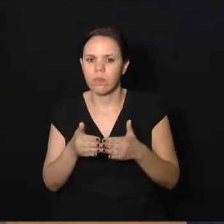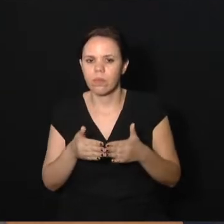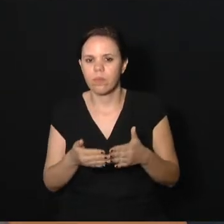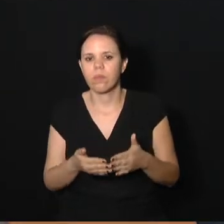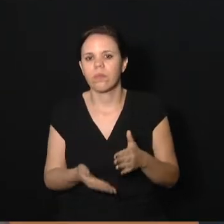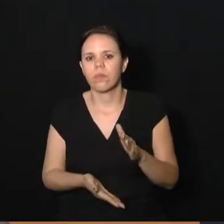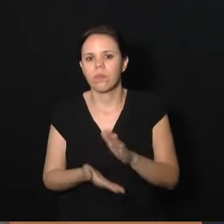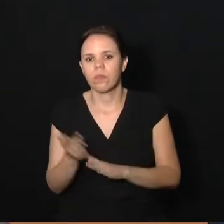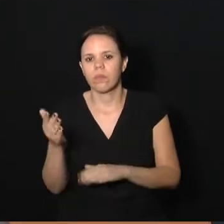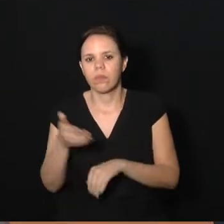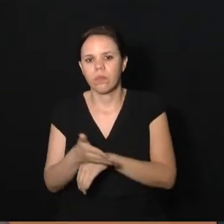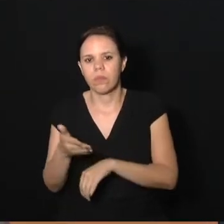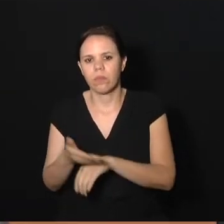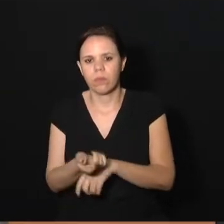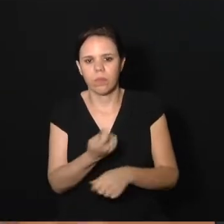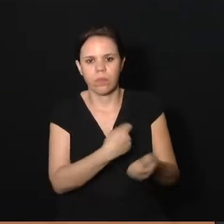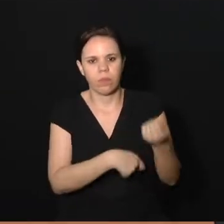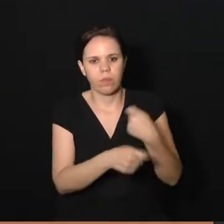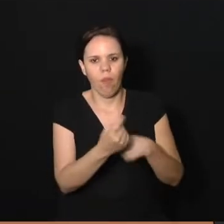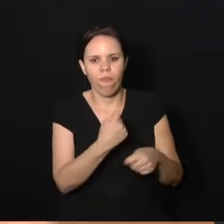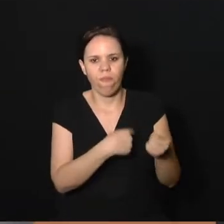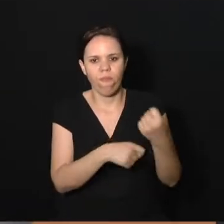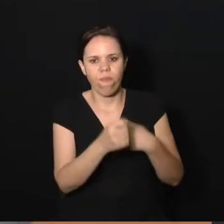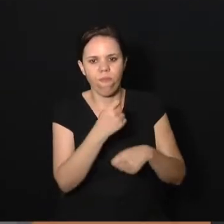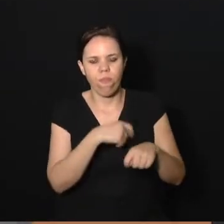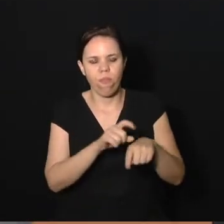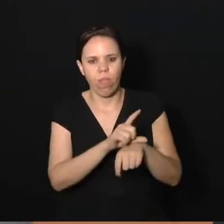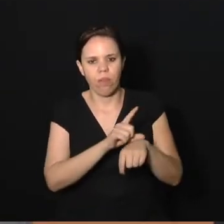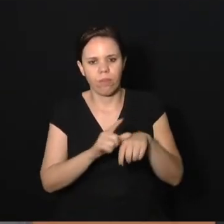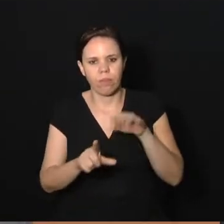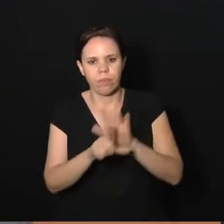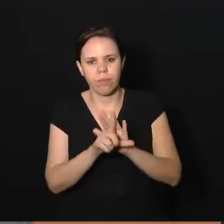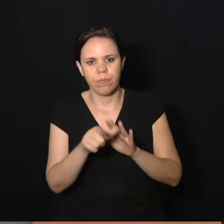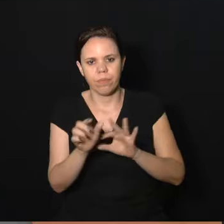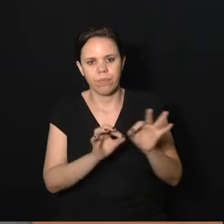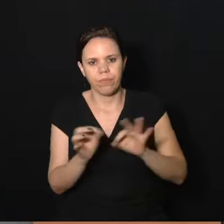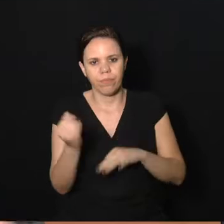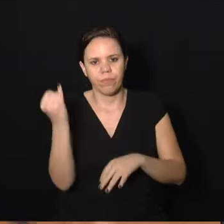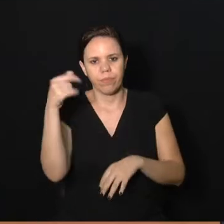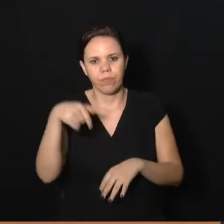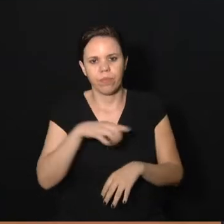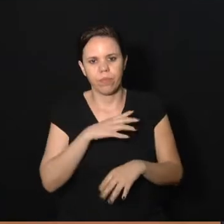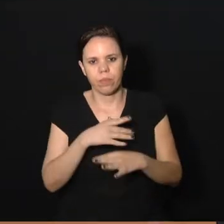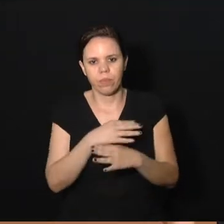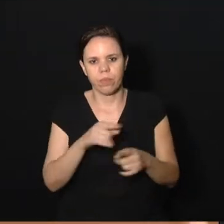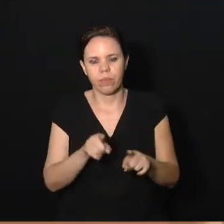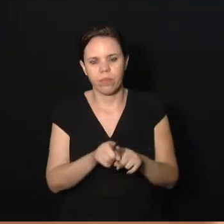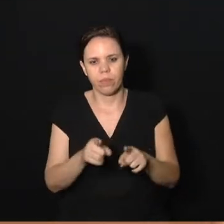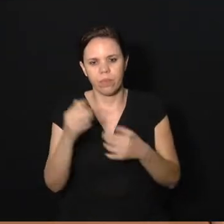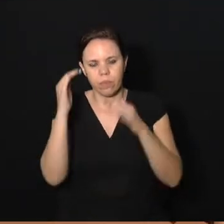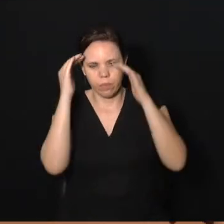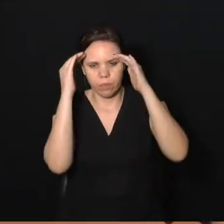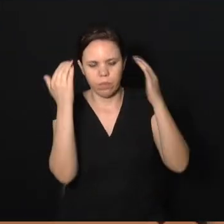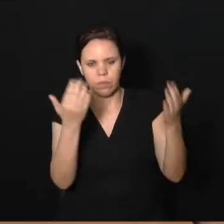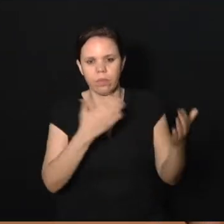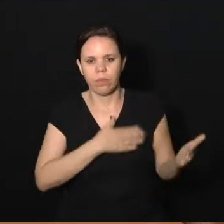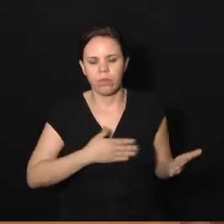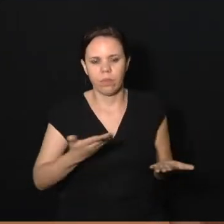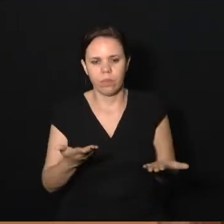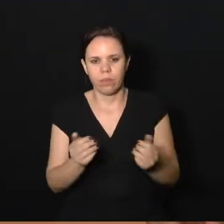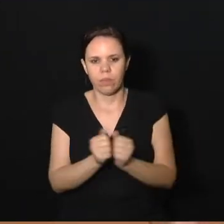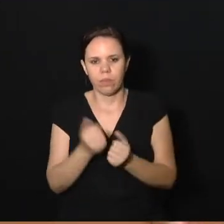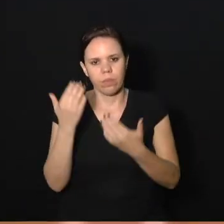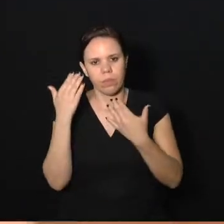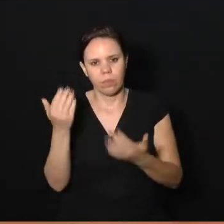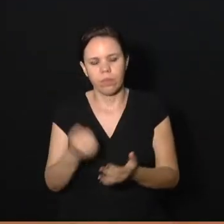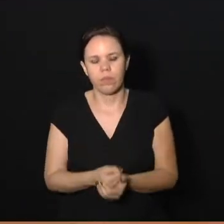tenho que participar da administração, de finanças e da legalidade de um projeto bastante importante para a cidade, mas foi uma honra estar com vocês. Obrigado, viu, presidente?